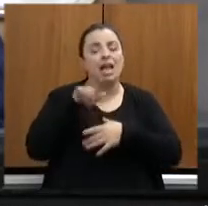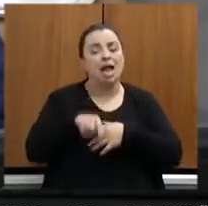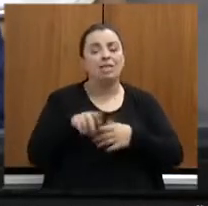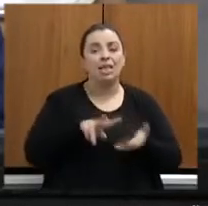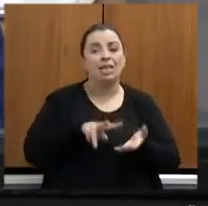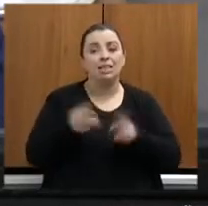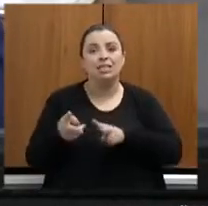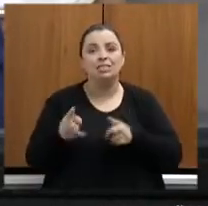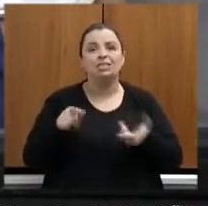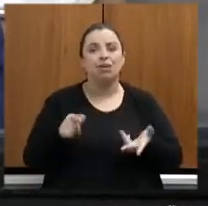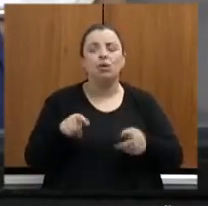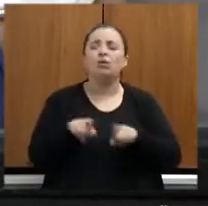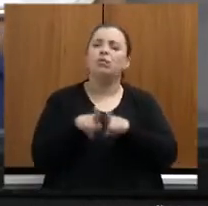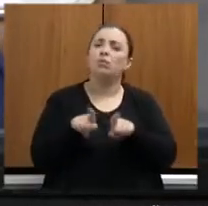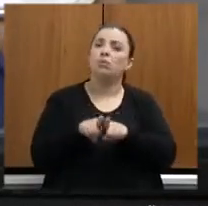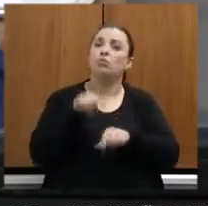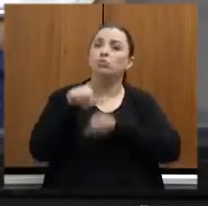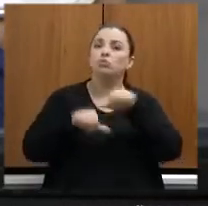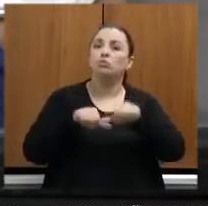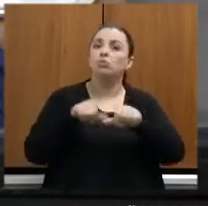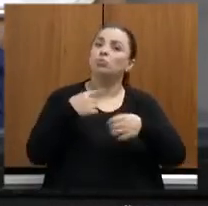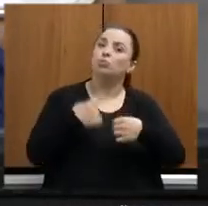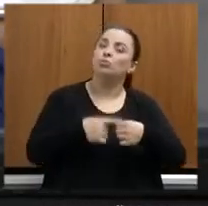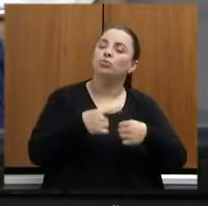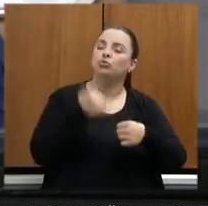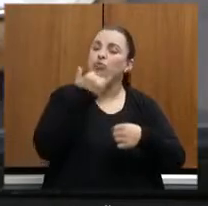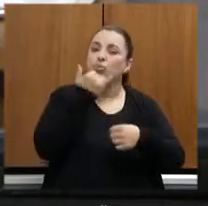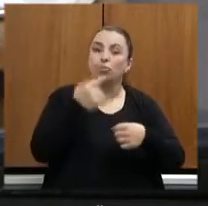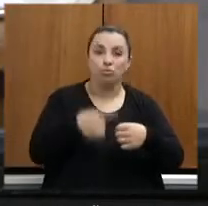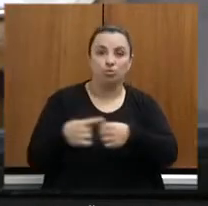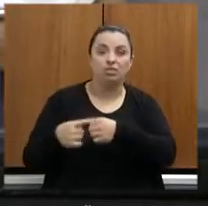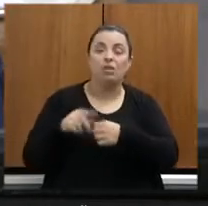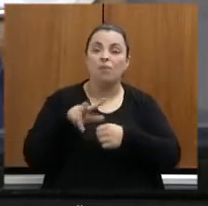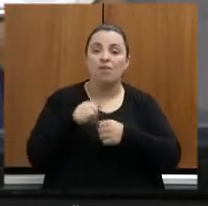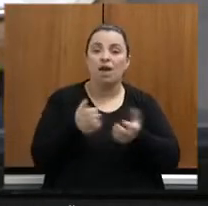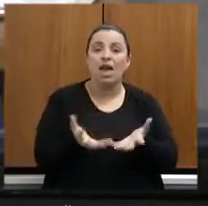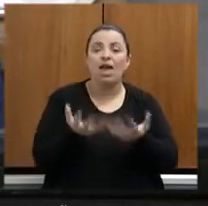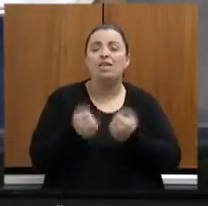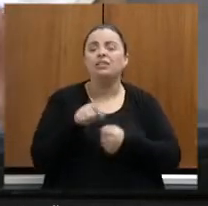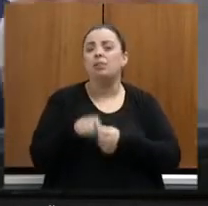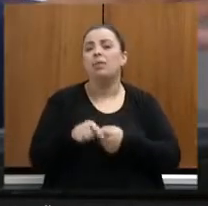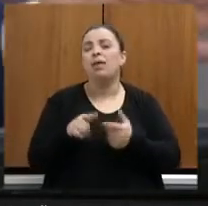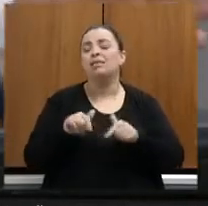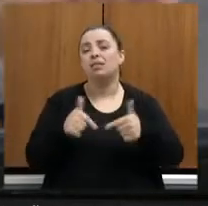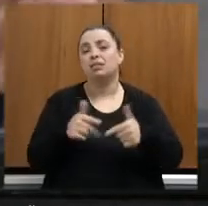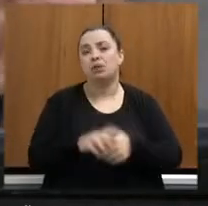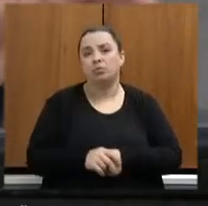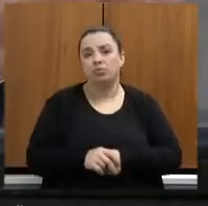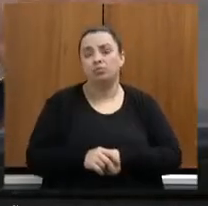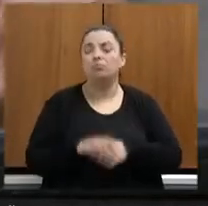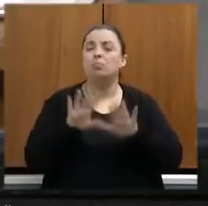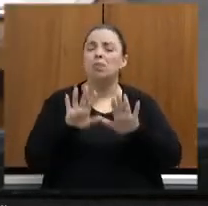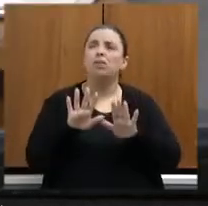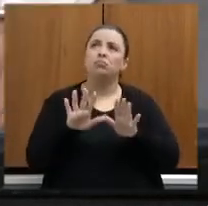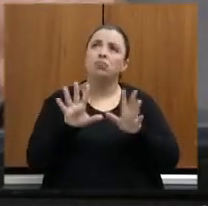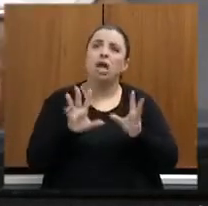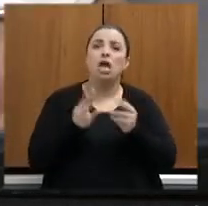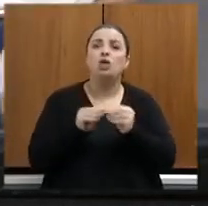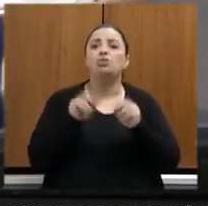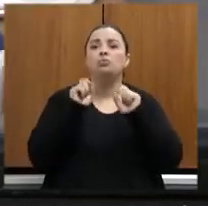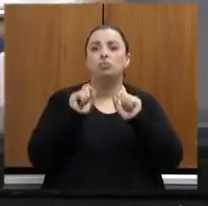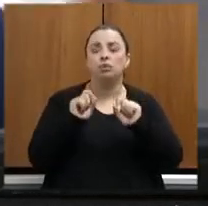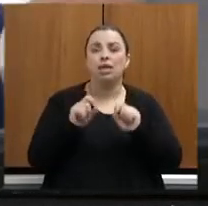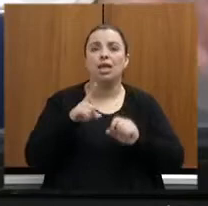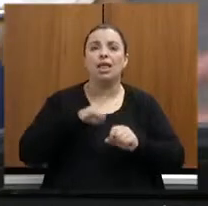e os municípios que vão receber isso lá em outras palavras nós temos sistema um de atenção à sanidade agropecuária